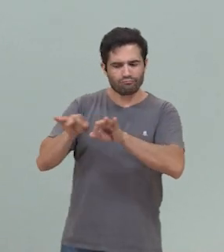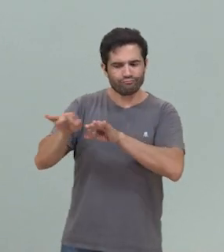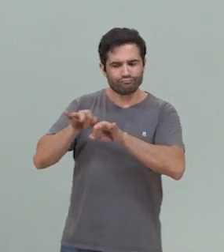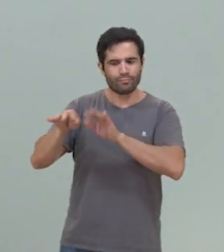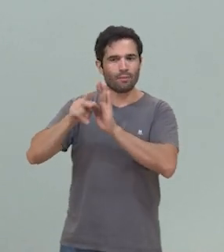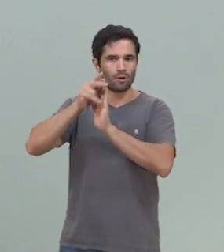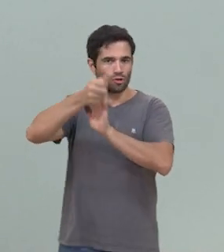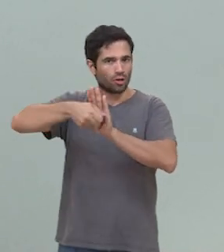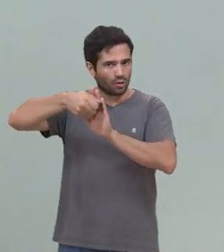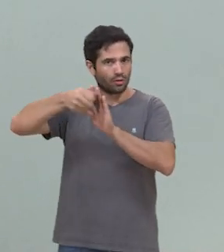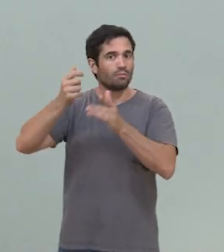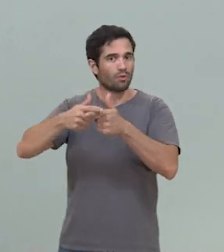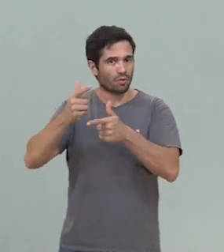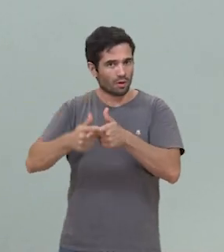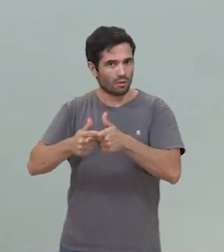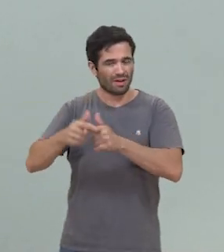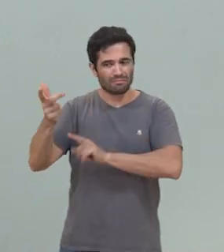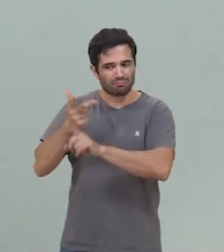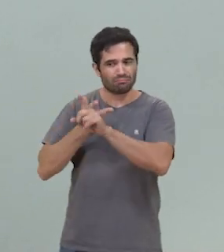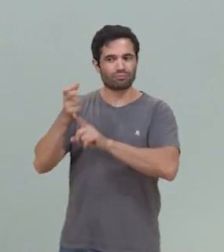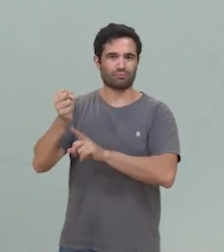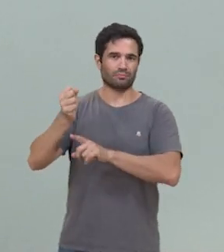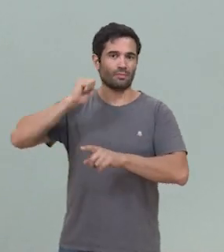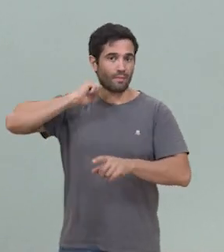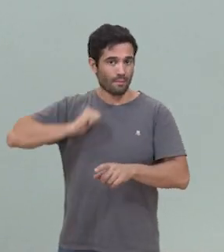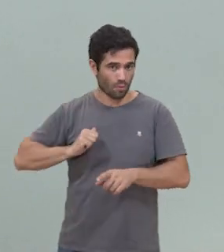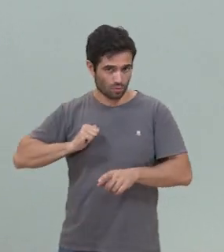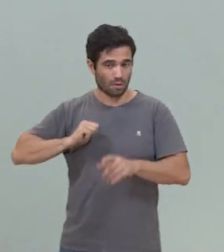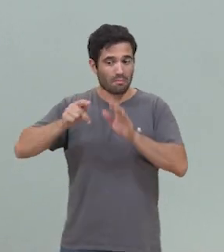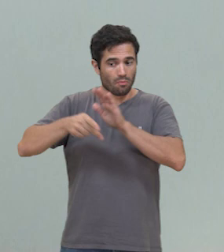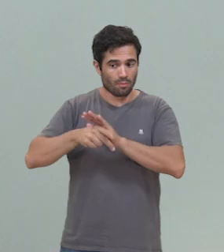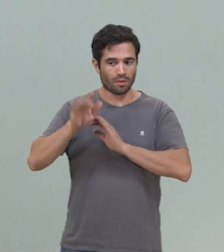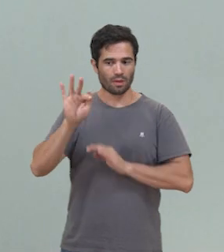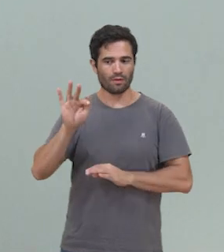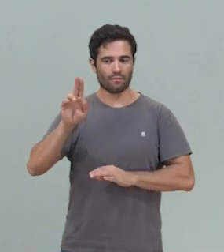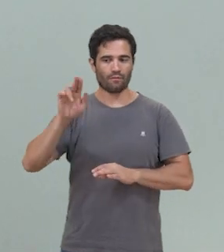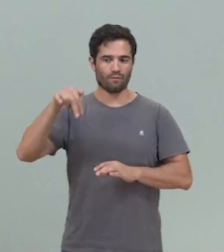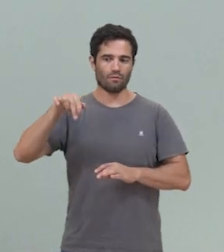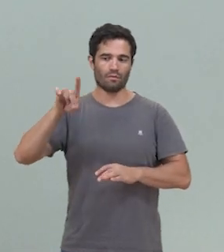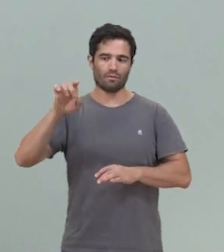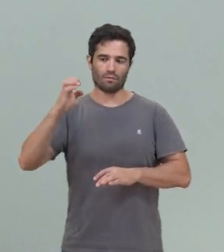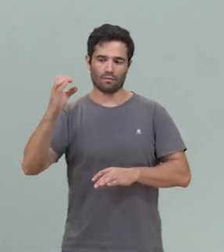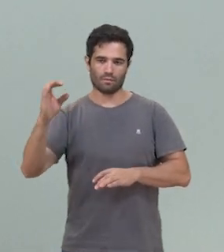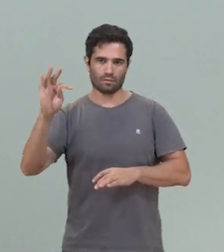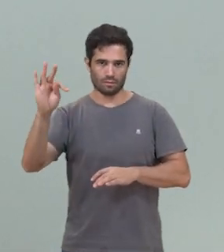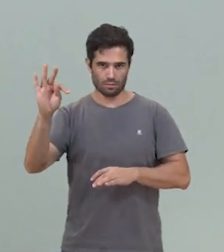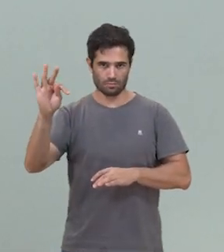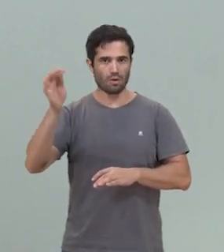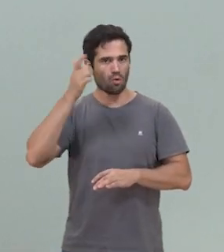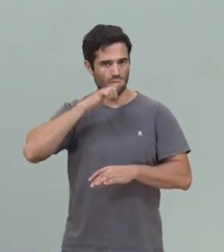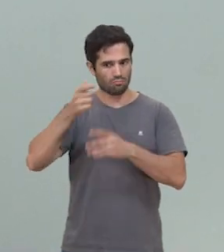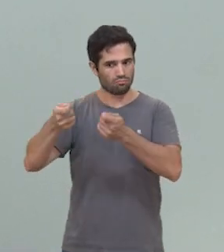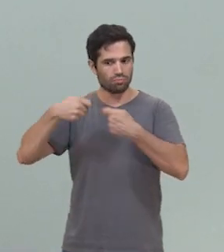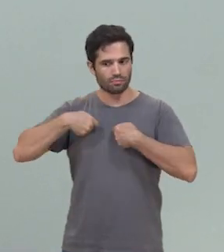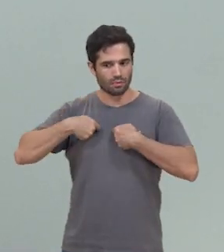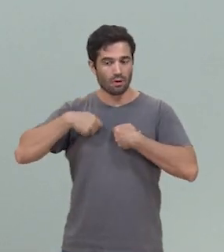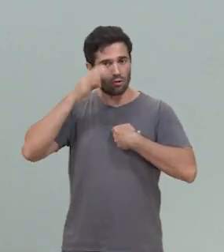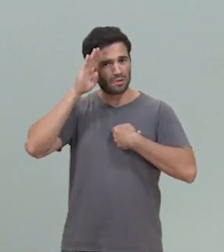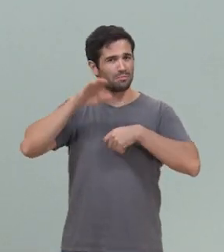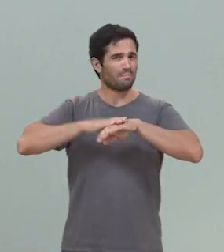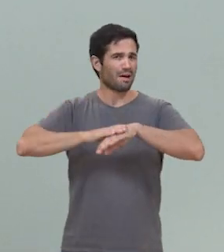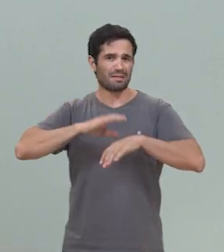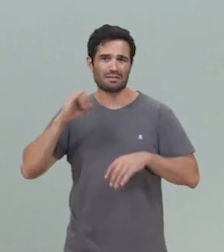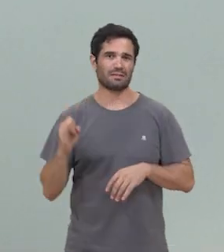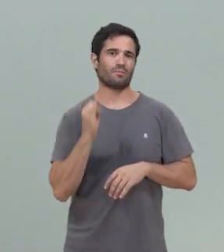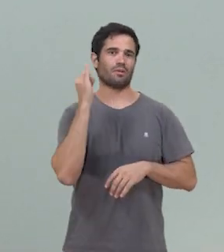projeto para eh para concorrer a uma bolsa da fundect e a gente foi contemplado e o seu objetivo